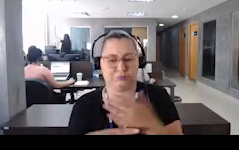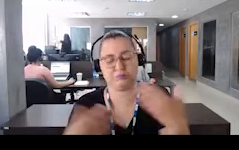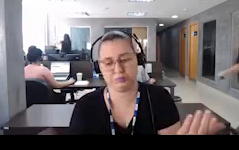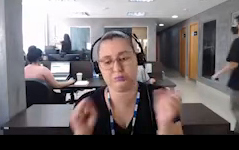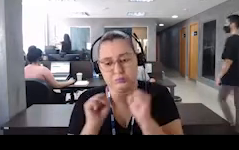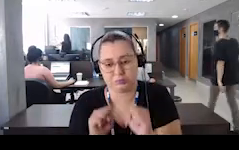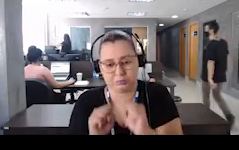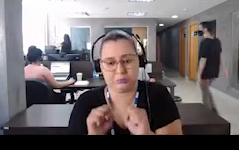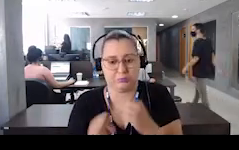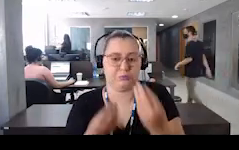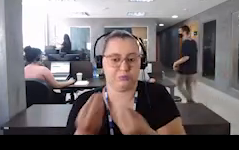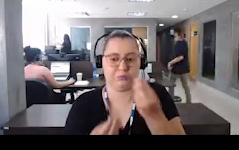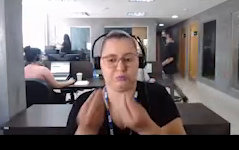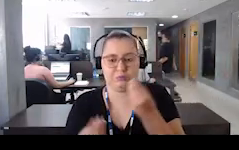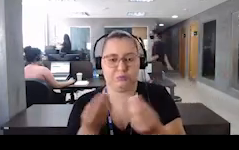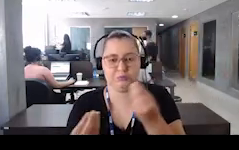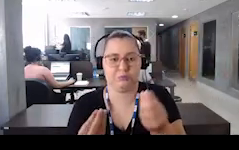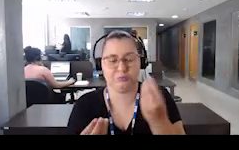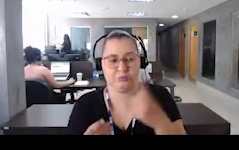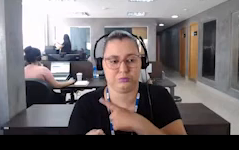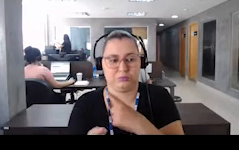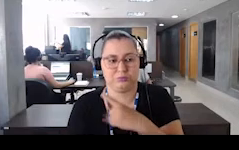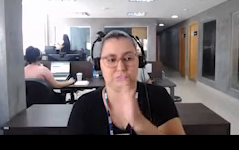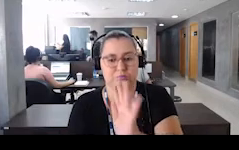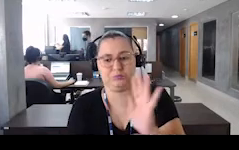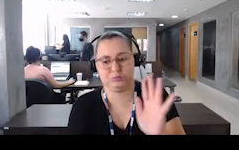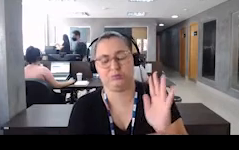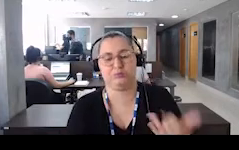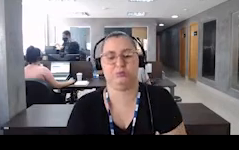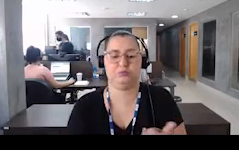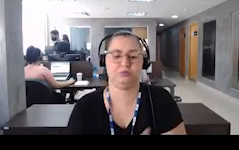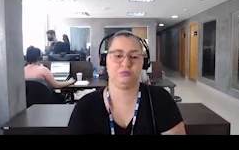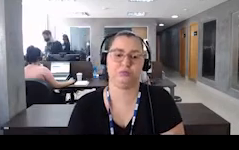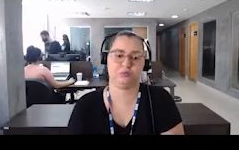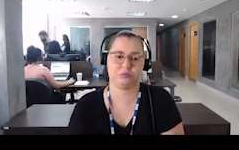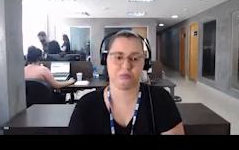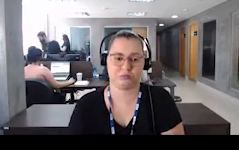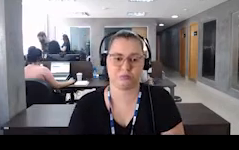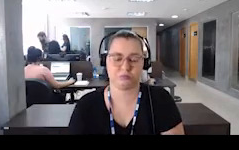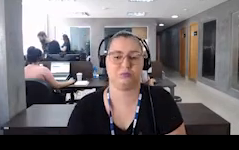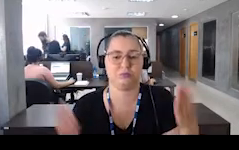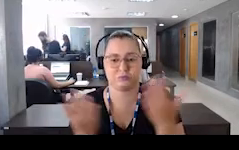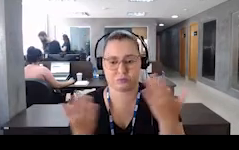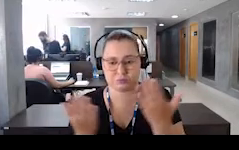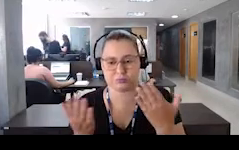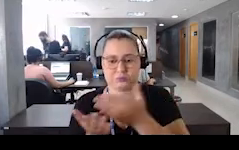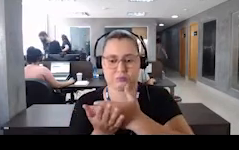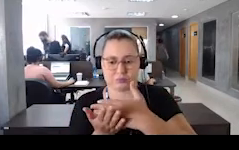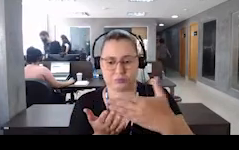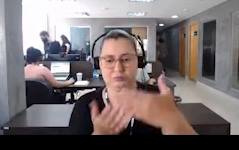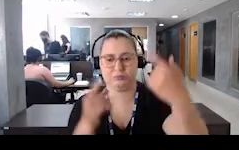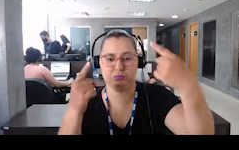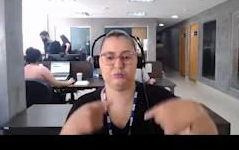Então, se vocês puderem dar esse feedback aí, a gente agradece, tá bom? Então, hoje a gente vai